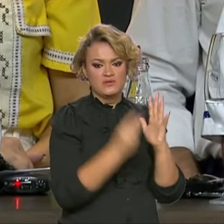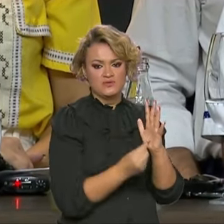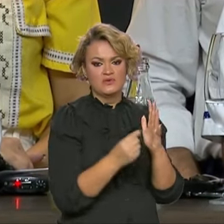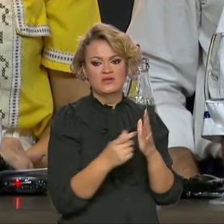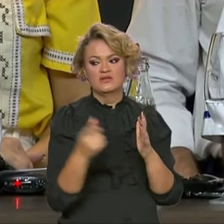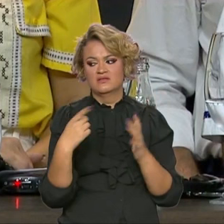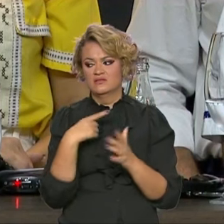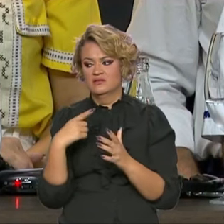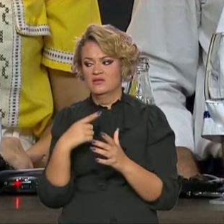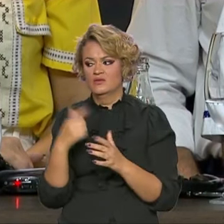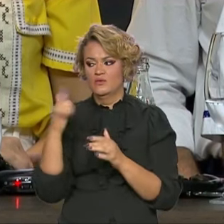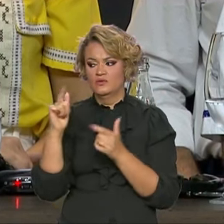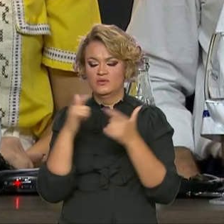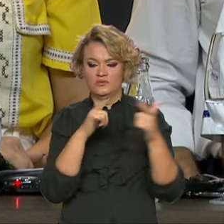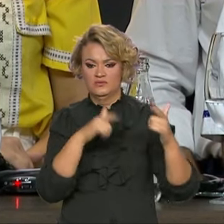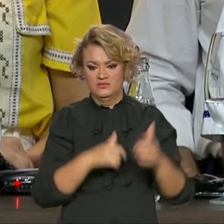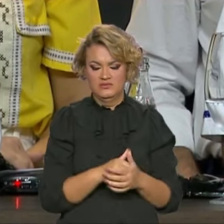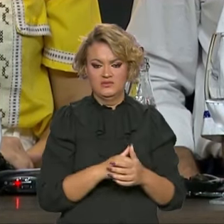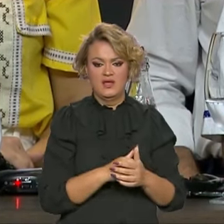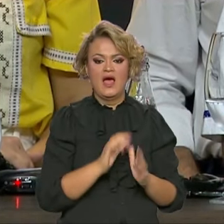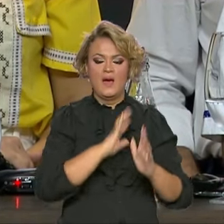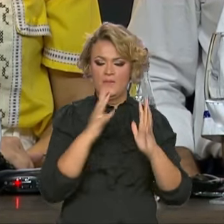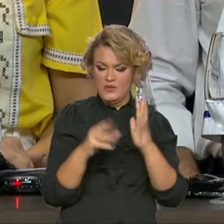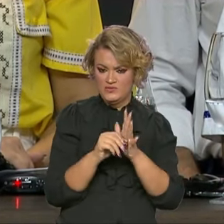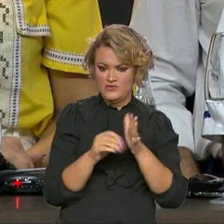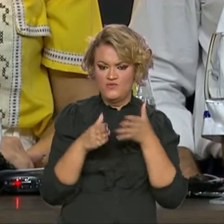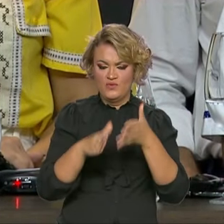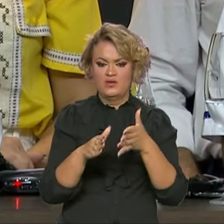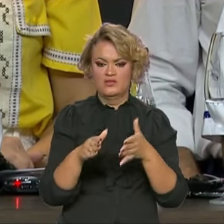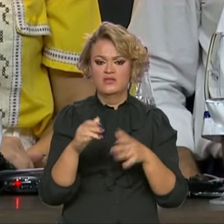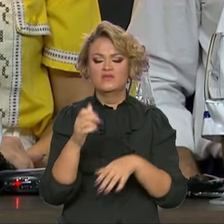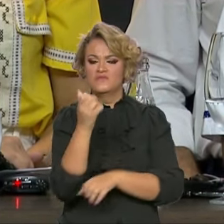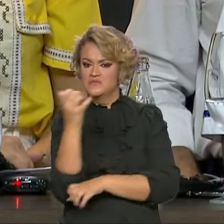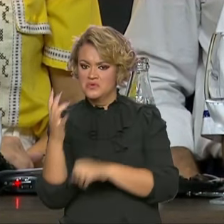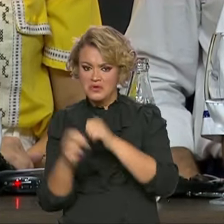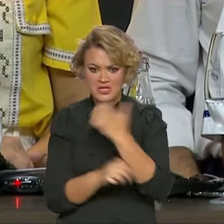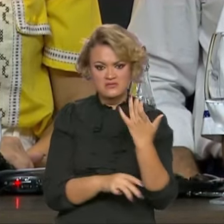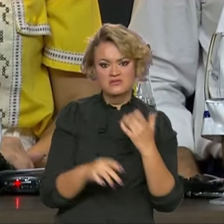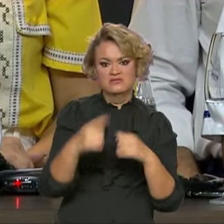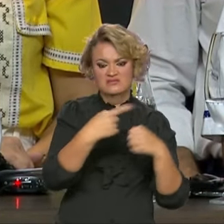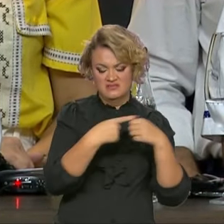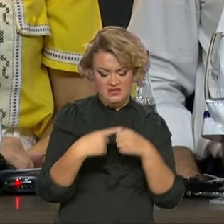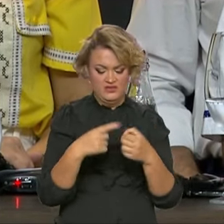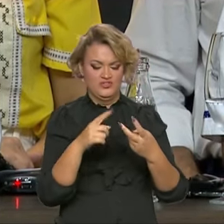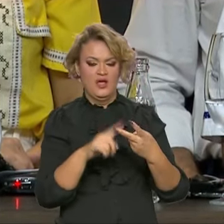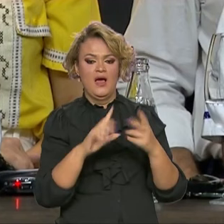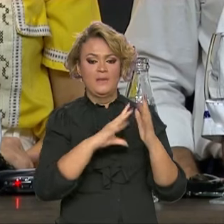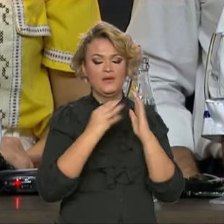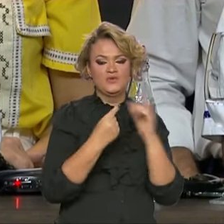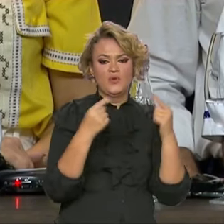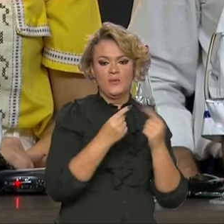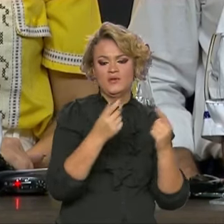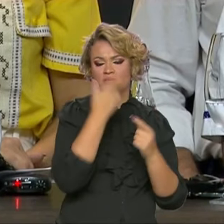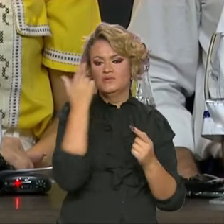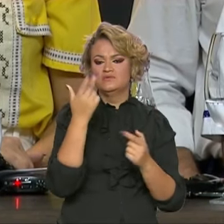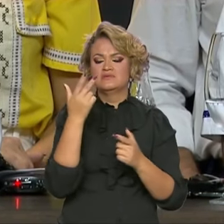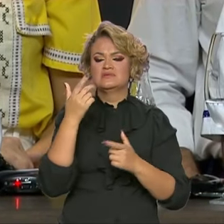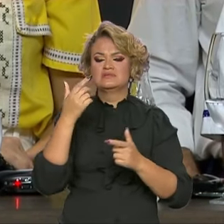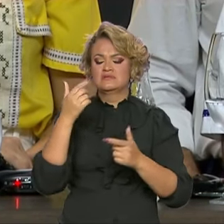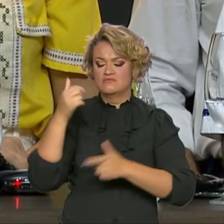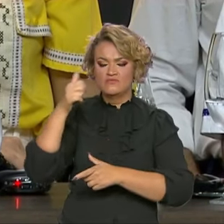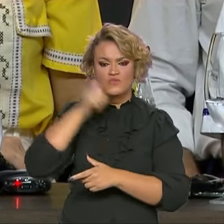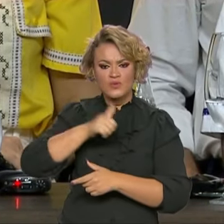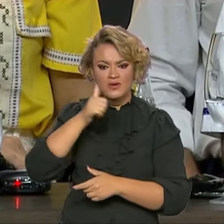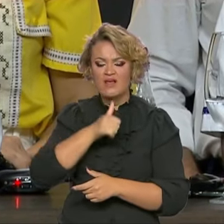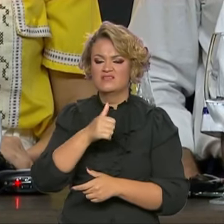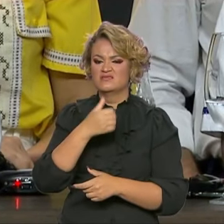abrigam muitas outras. A Amazônia da floresta e das cidades, a Amazônia dos trabalhadores, das mulheres